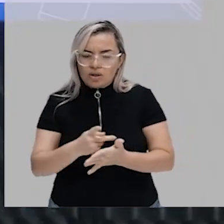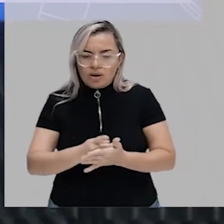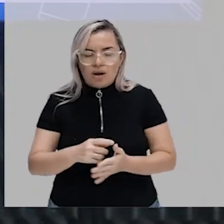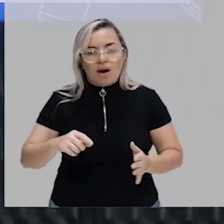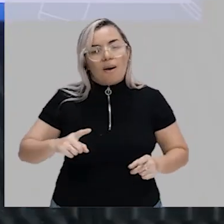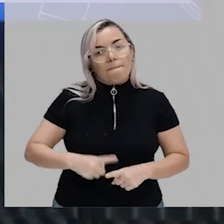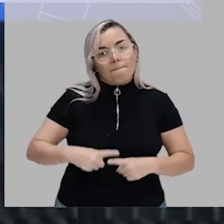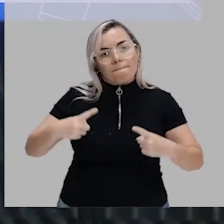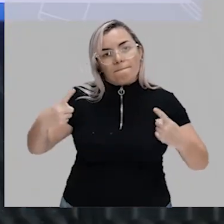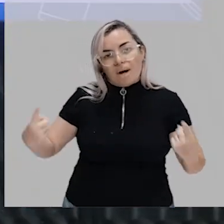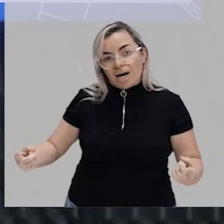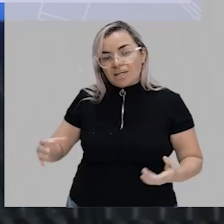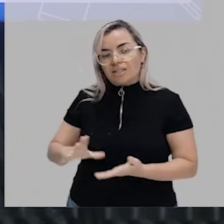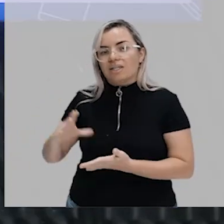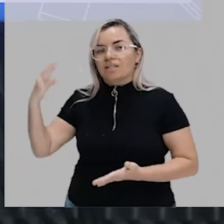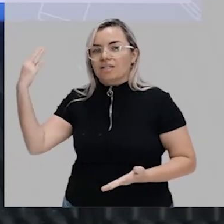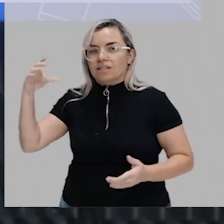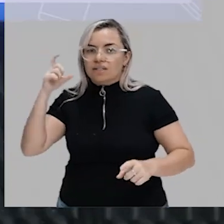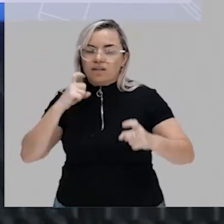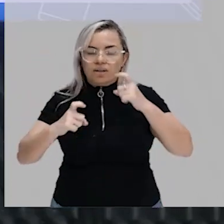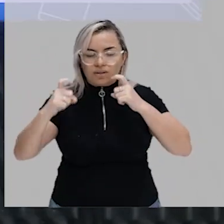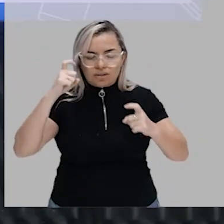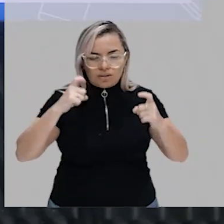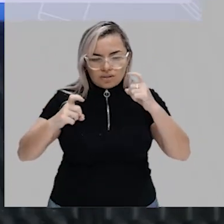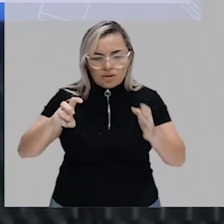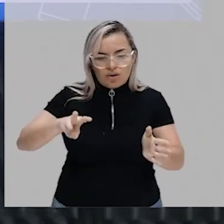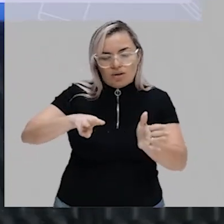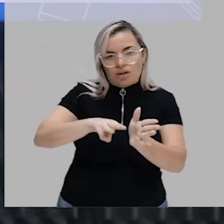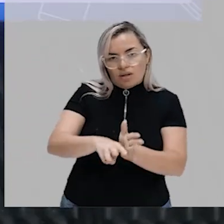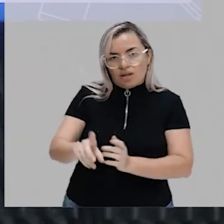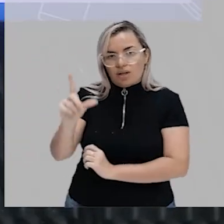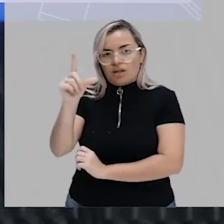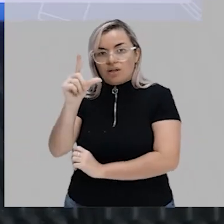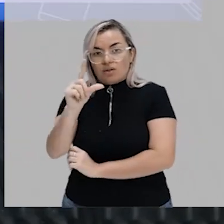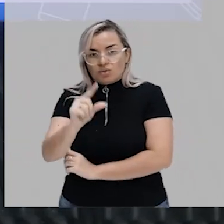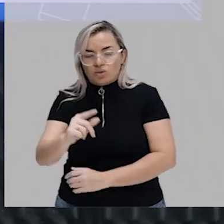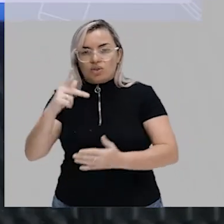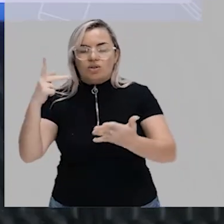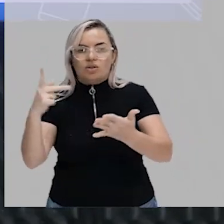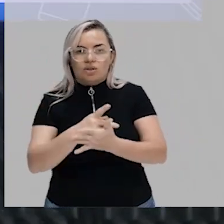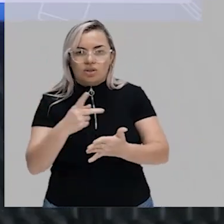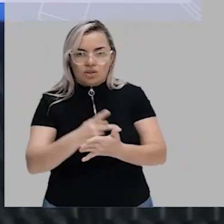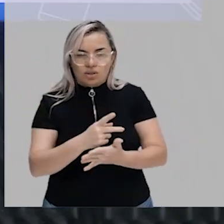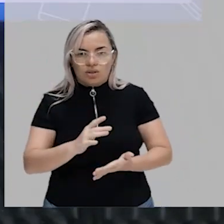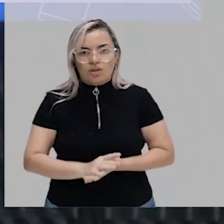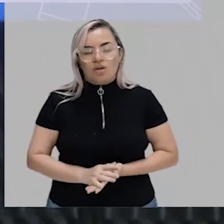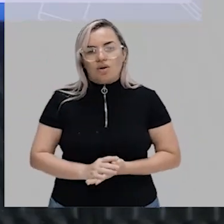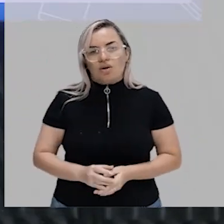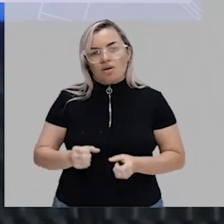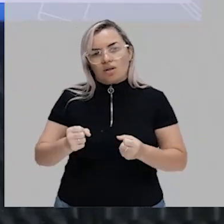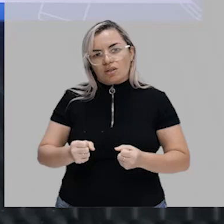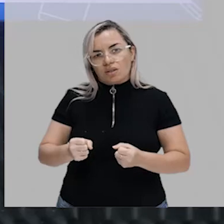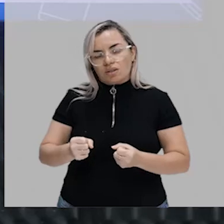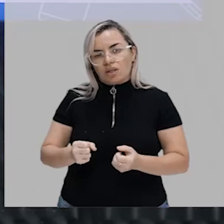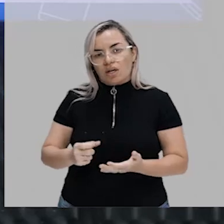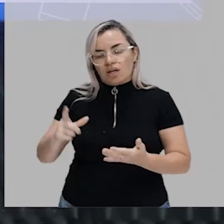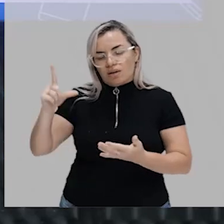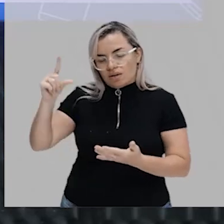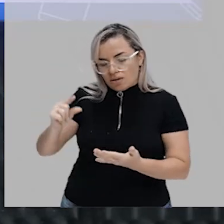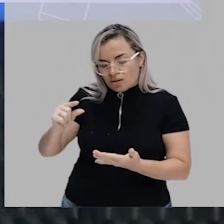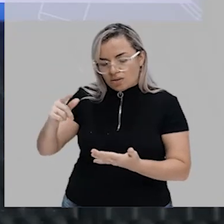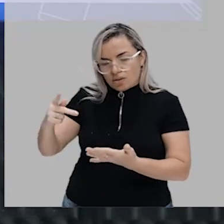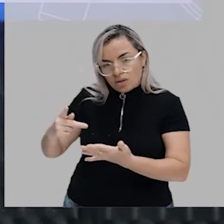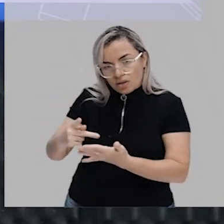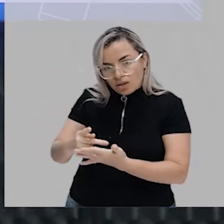erros, em reduzir as possíveis falhas na construção do seu conhecimento.